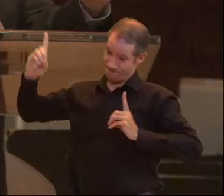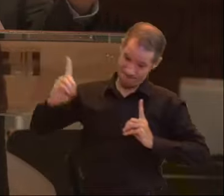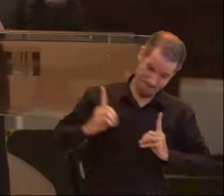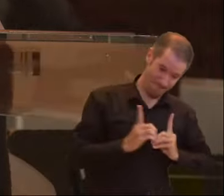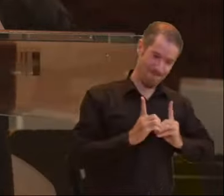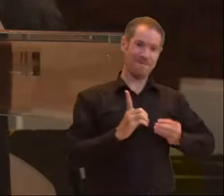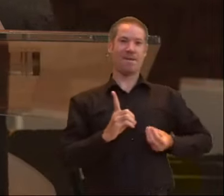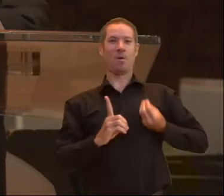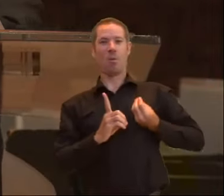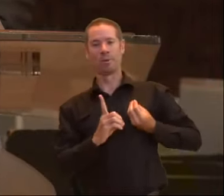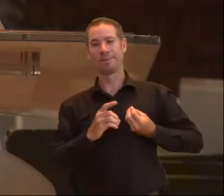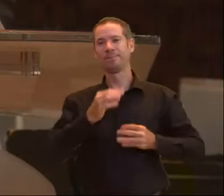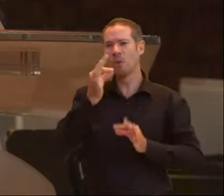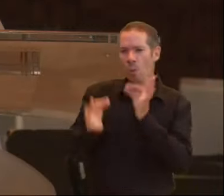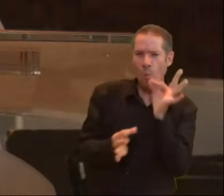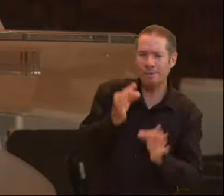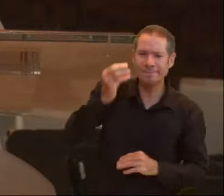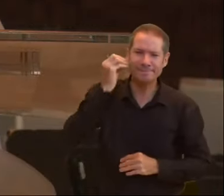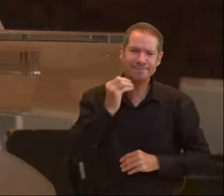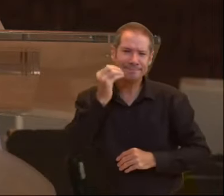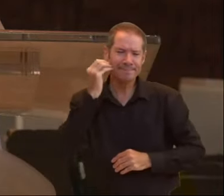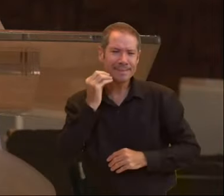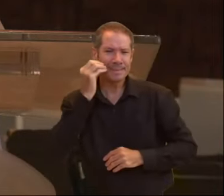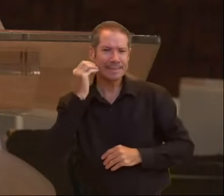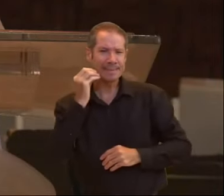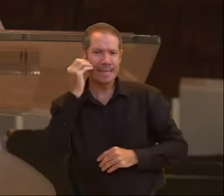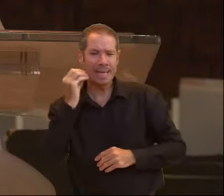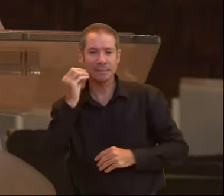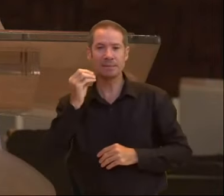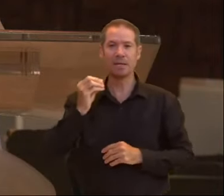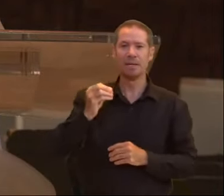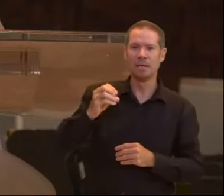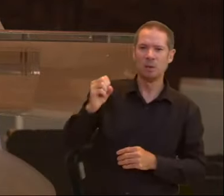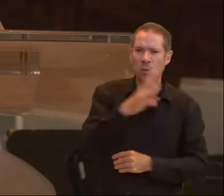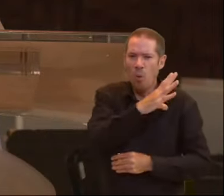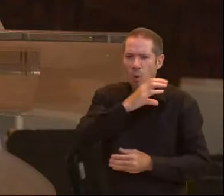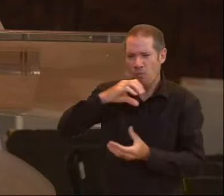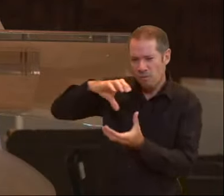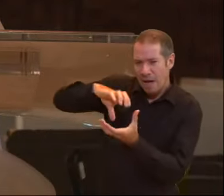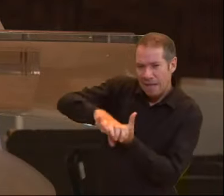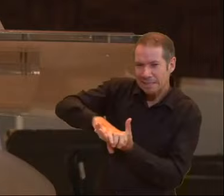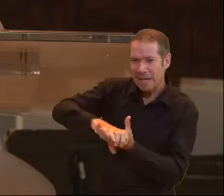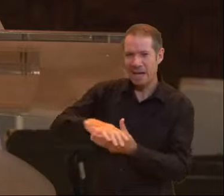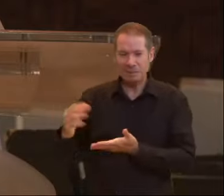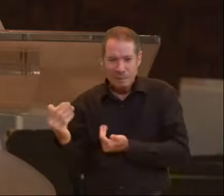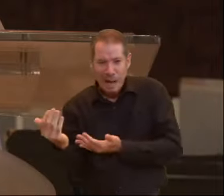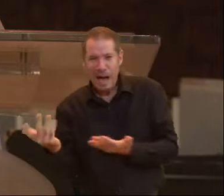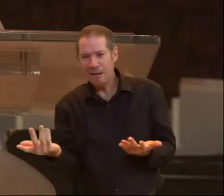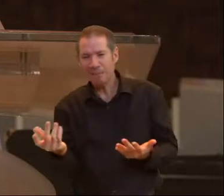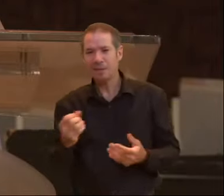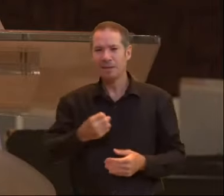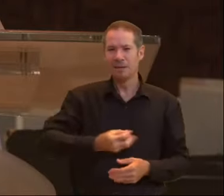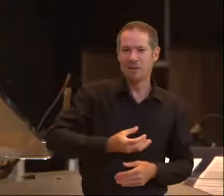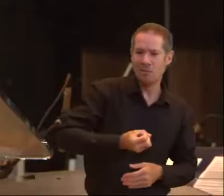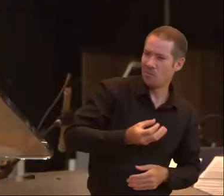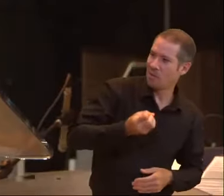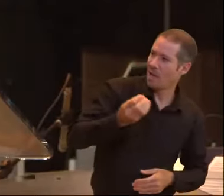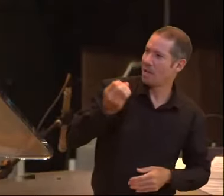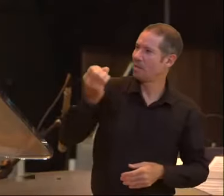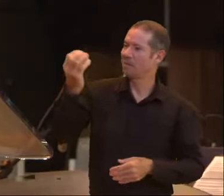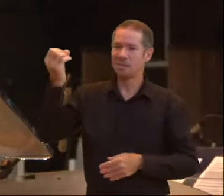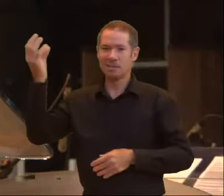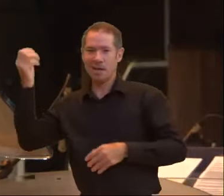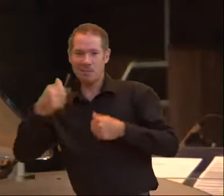encontro. Eu contei aqui uma experiência que eu passei recém-casado. Eu era recém-casado. E eu viajava num transporte